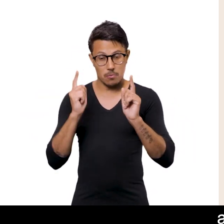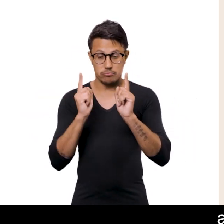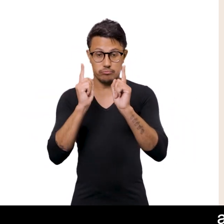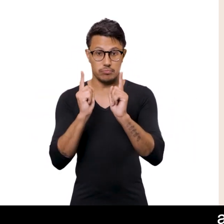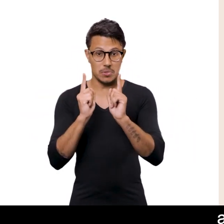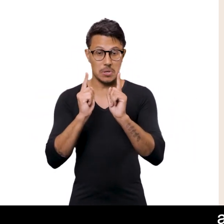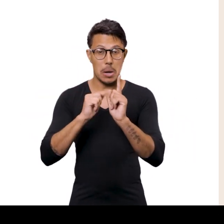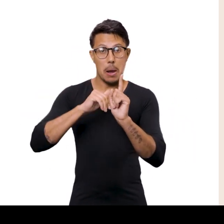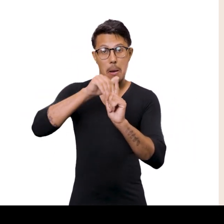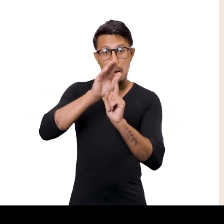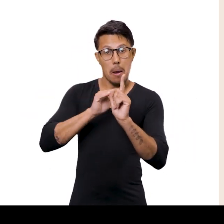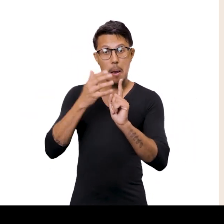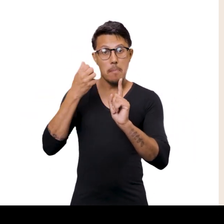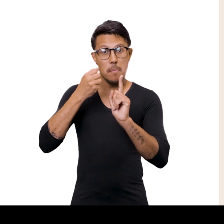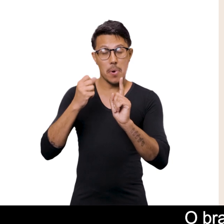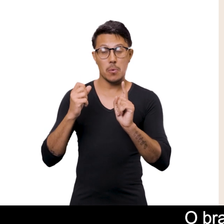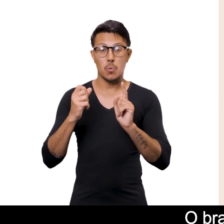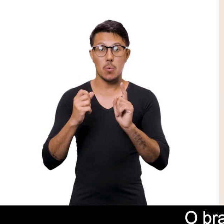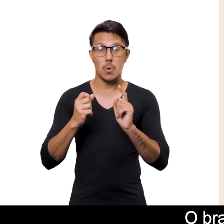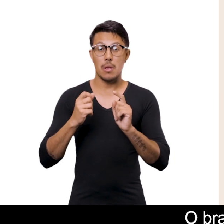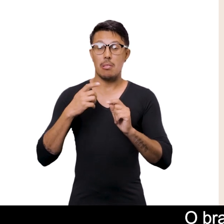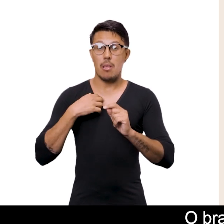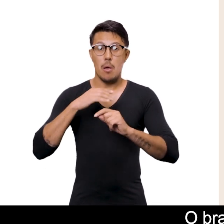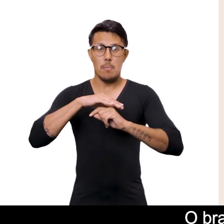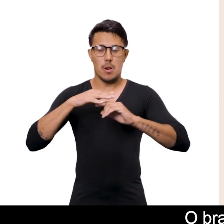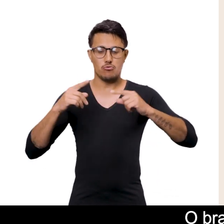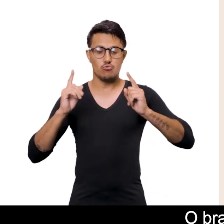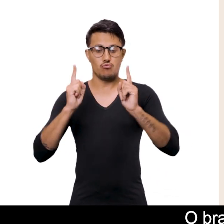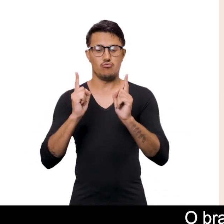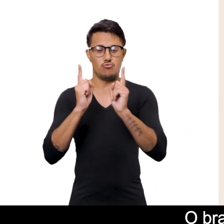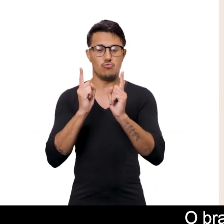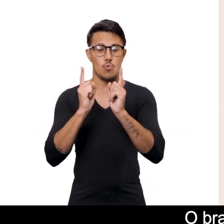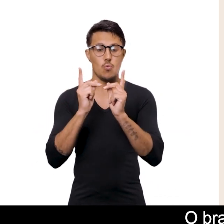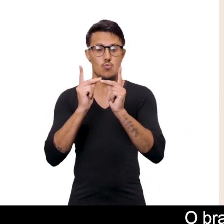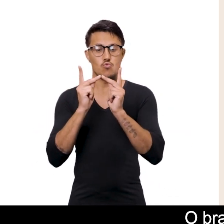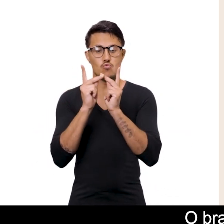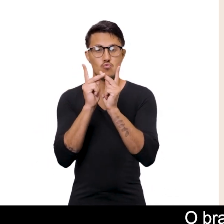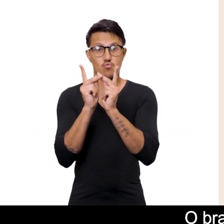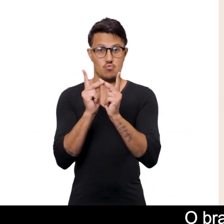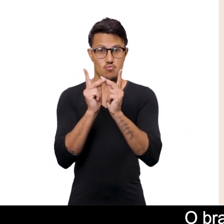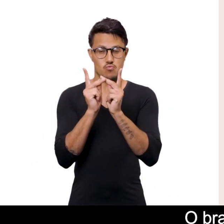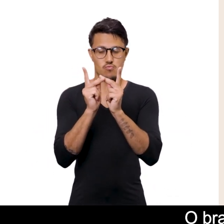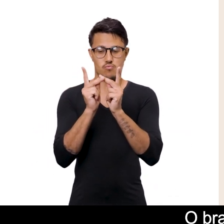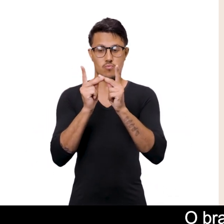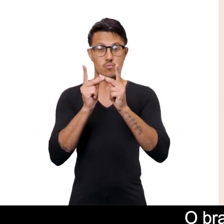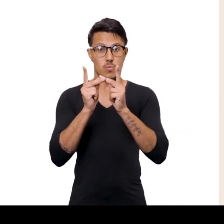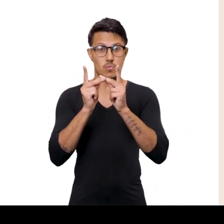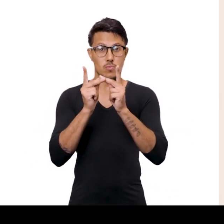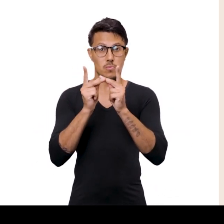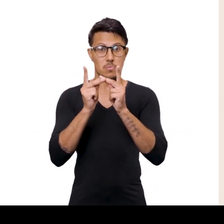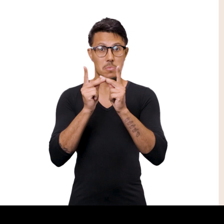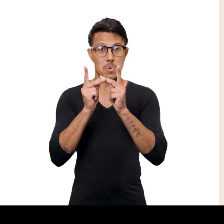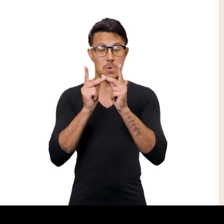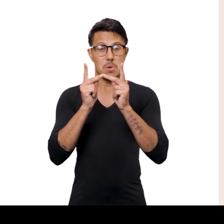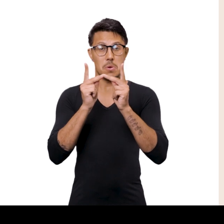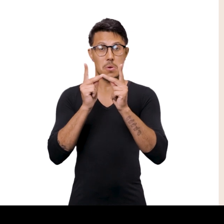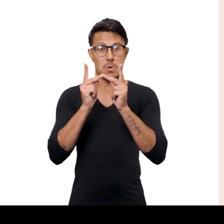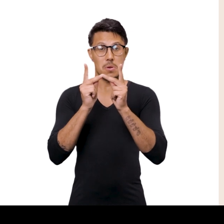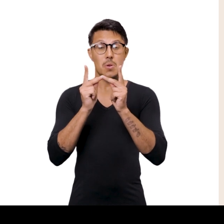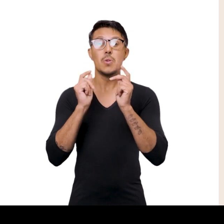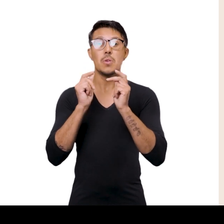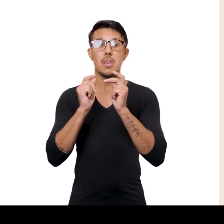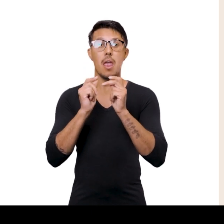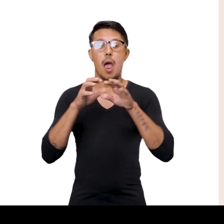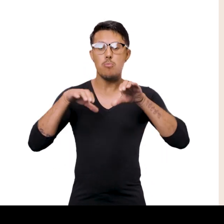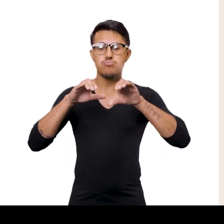o interior em branco. O braço de um enlaça o corpo do outro, e vice-versa, e as mãos